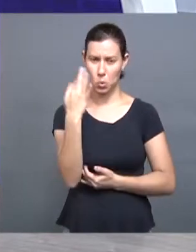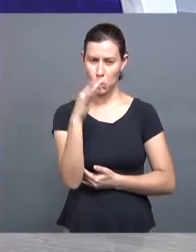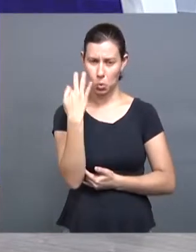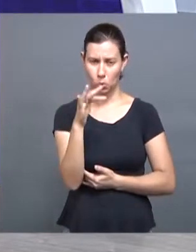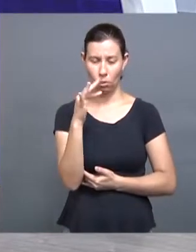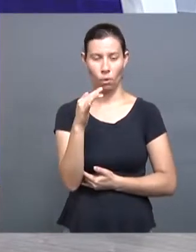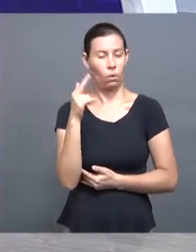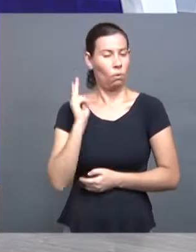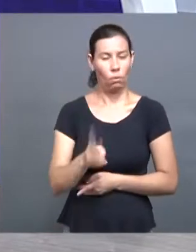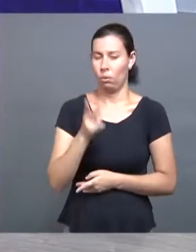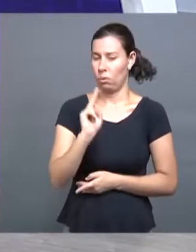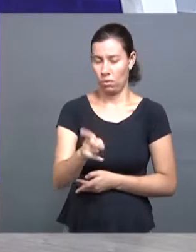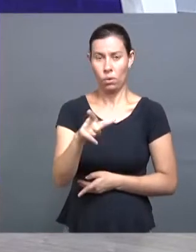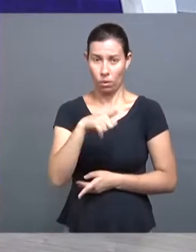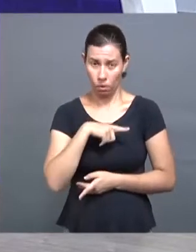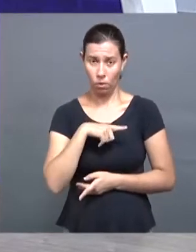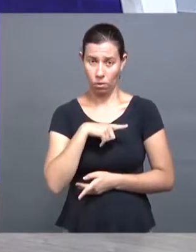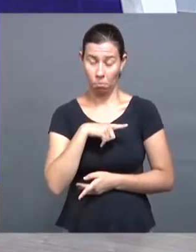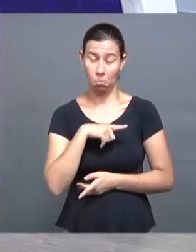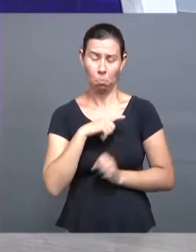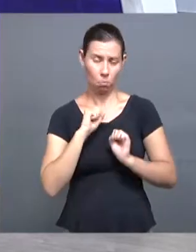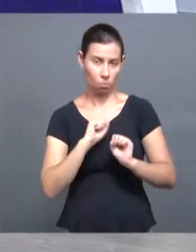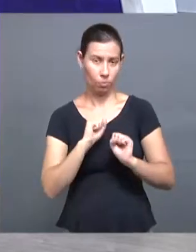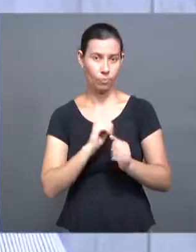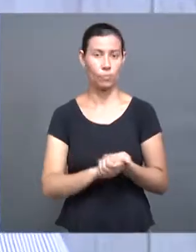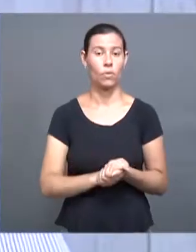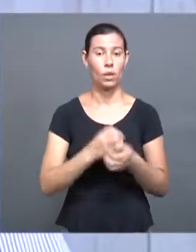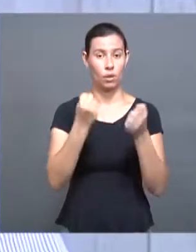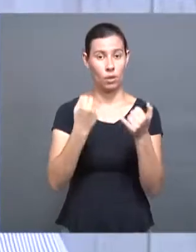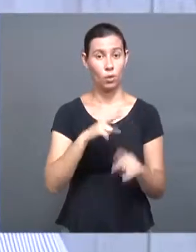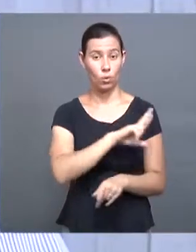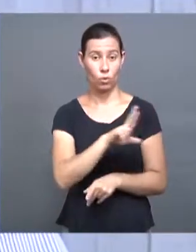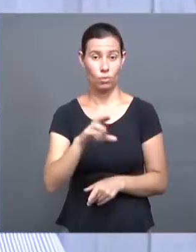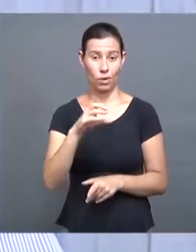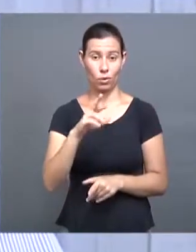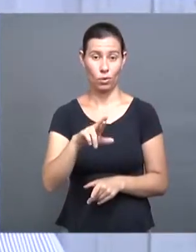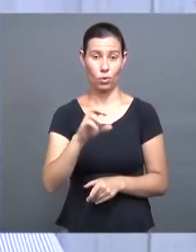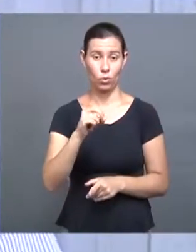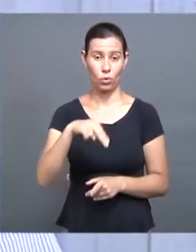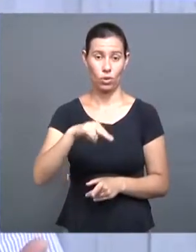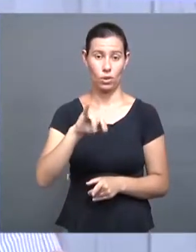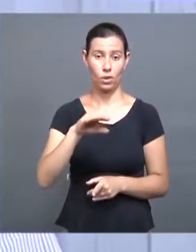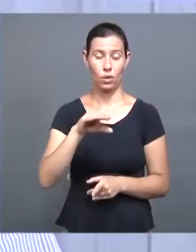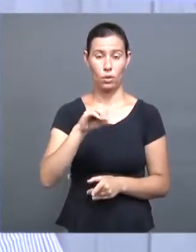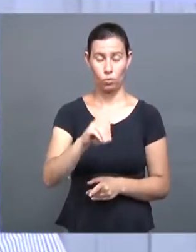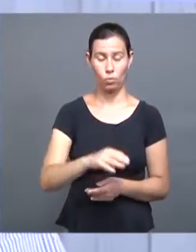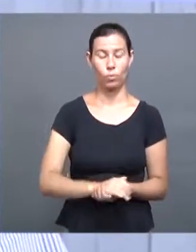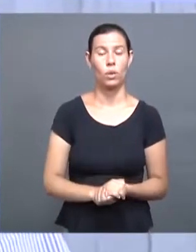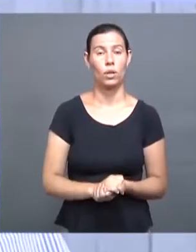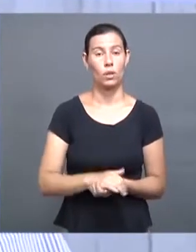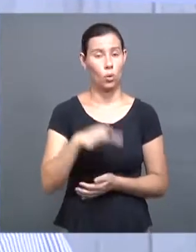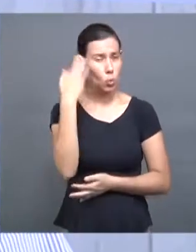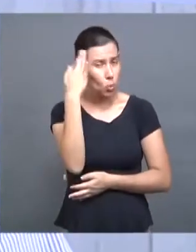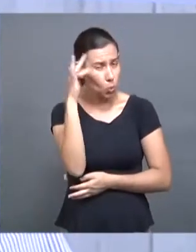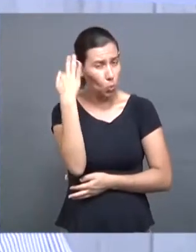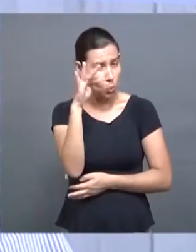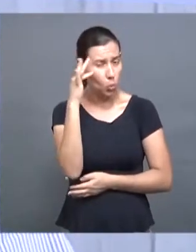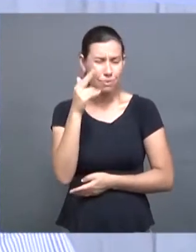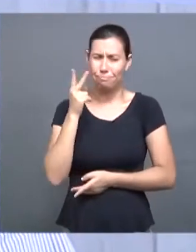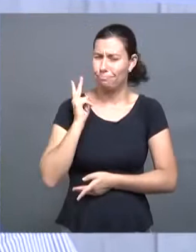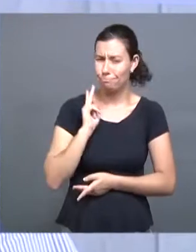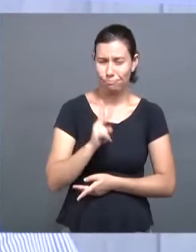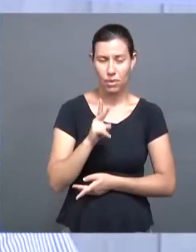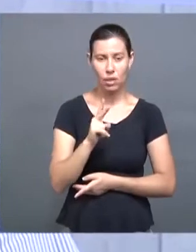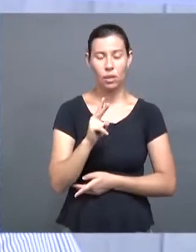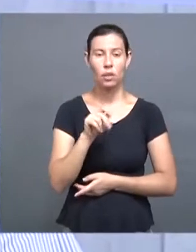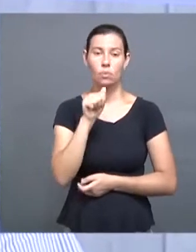não? Pode, tá? O crônico, para a gente que é neurologista, a gente define como uma dor de cabeça que ocorre mais do que